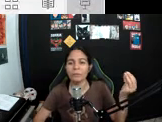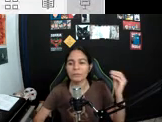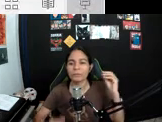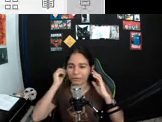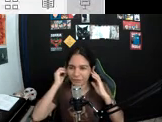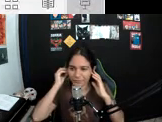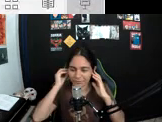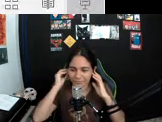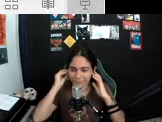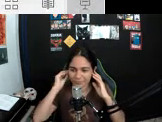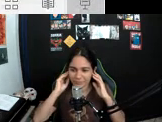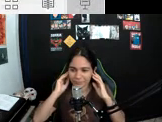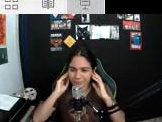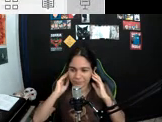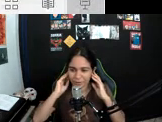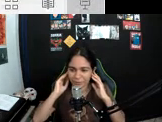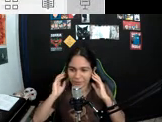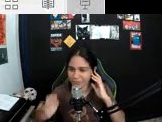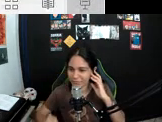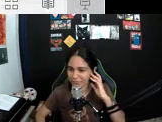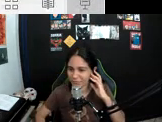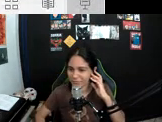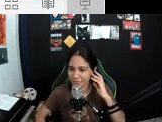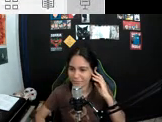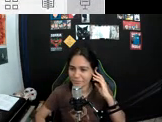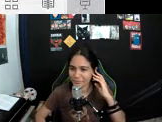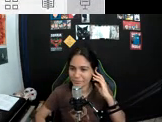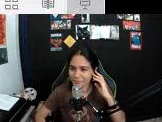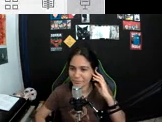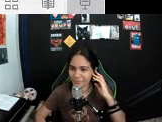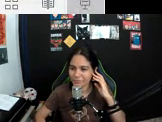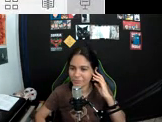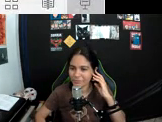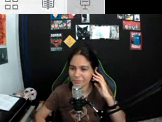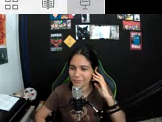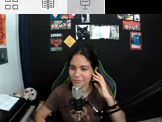Doutor é uma... Oi. Pode falar.